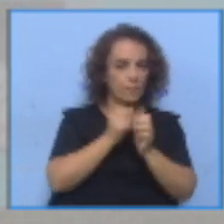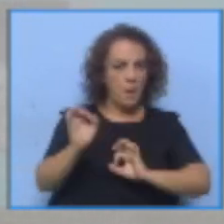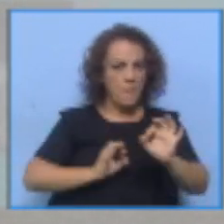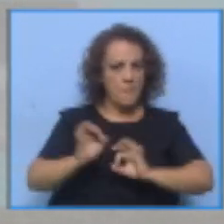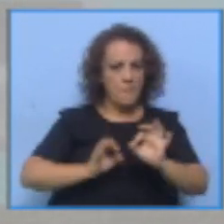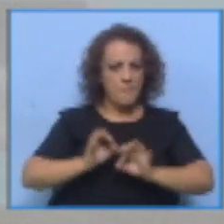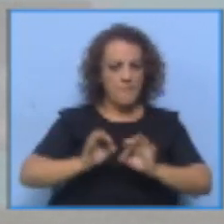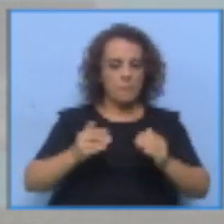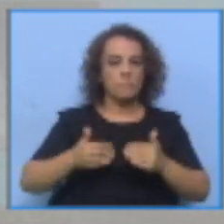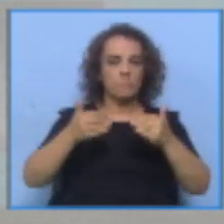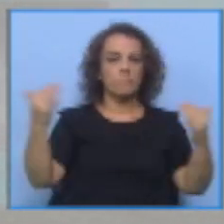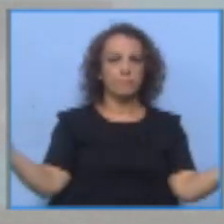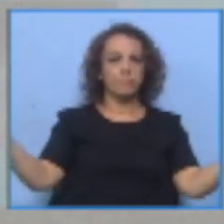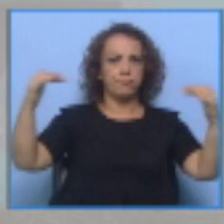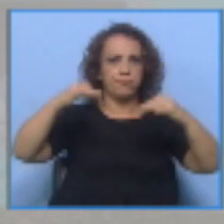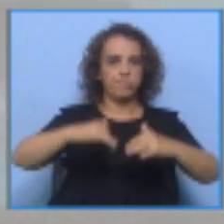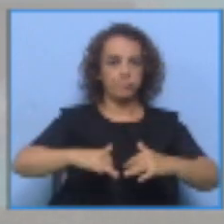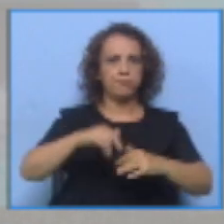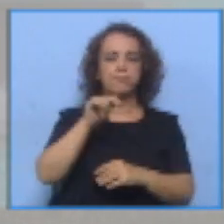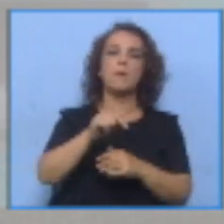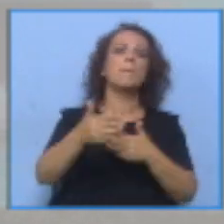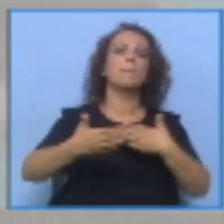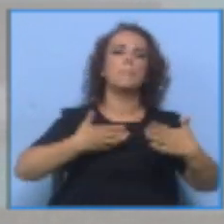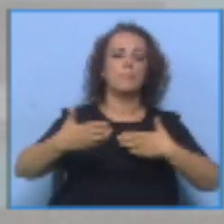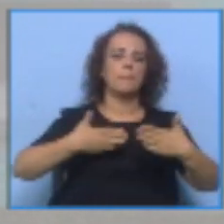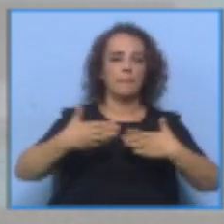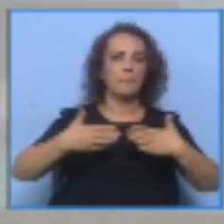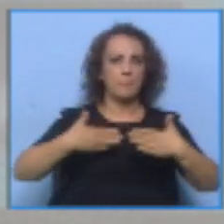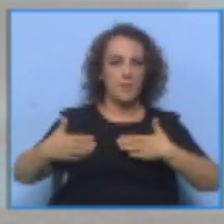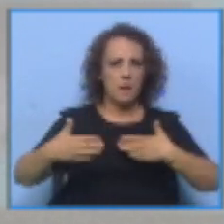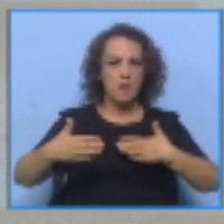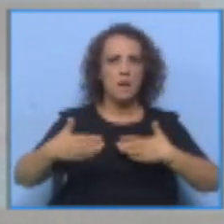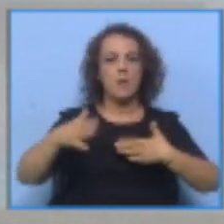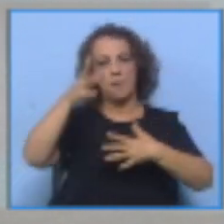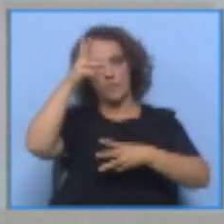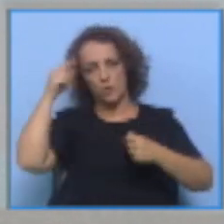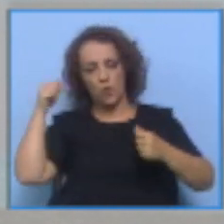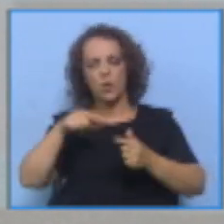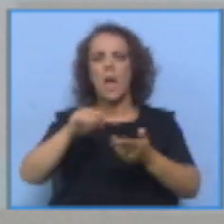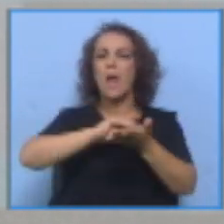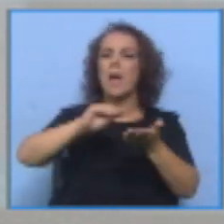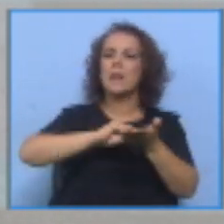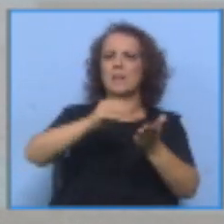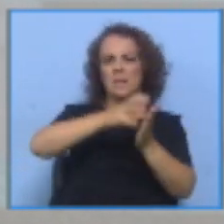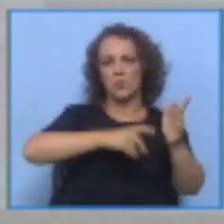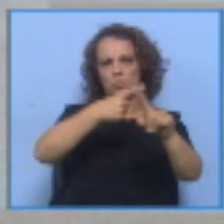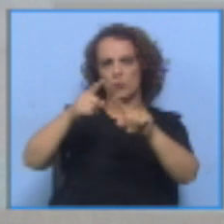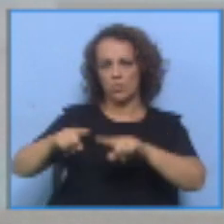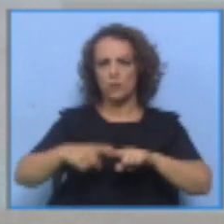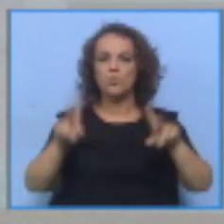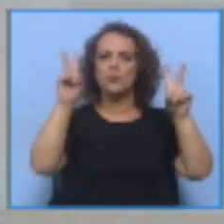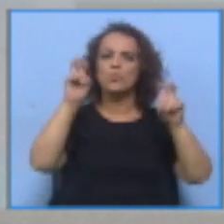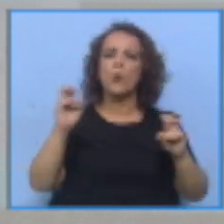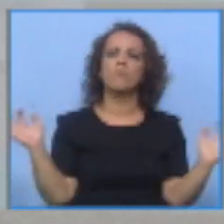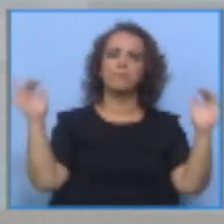para o sínodo pan-amazónico, muitos artigos sobre este sínodo, sobre a realidade